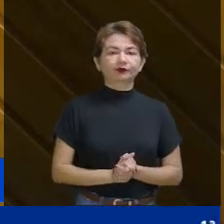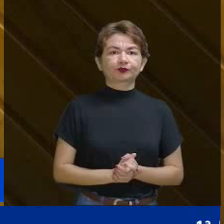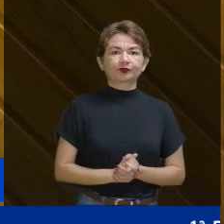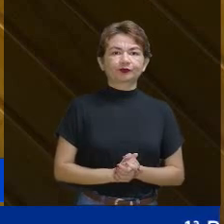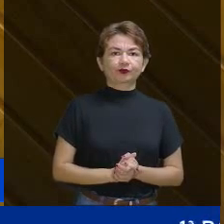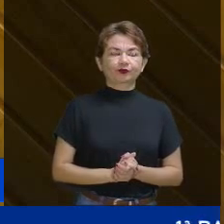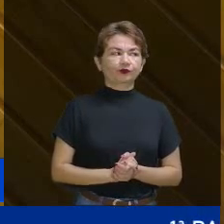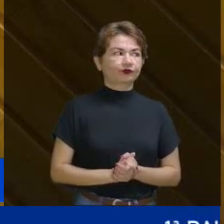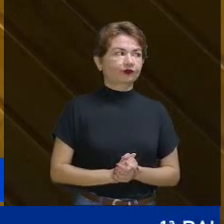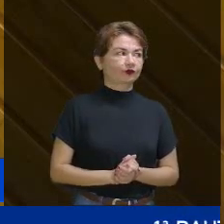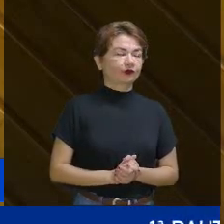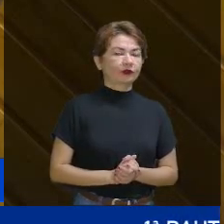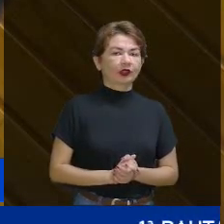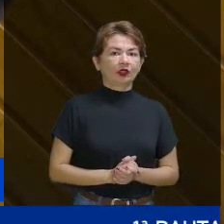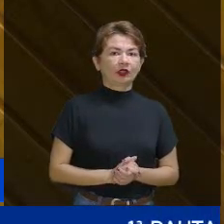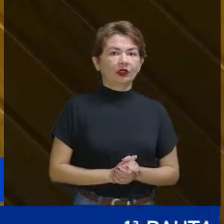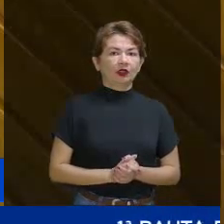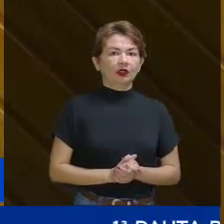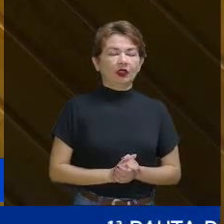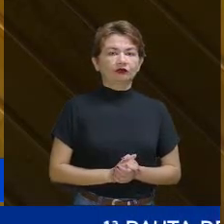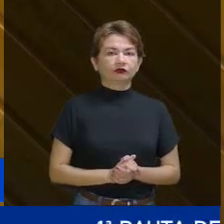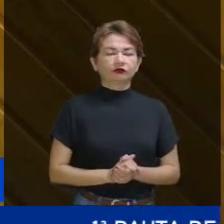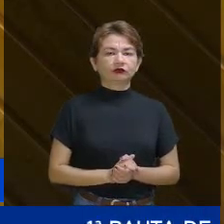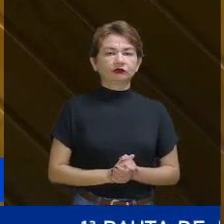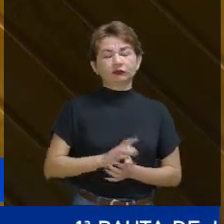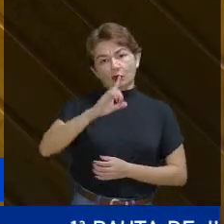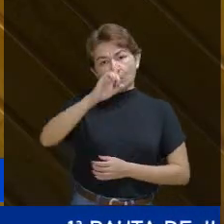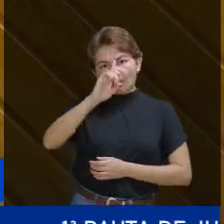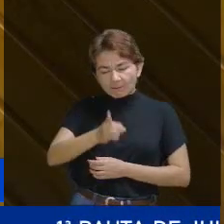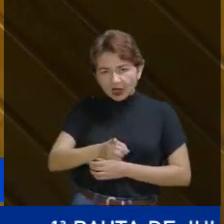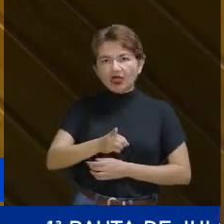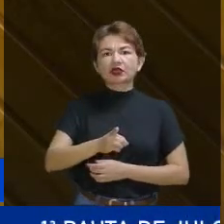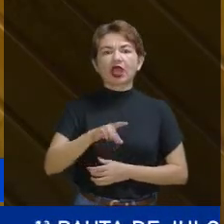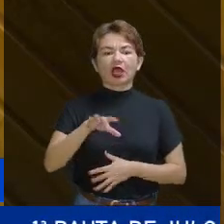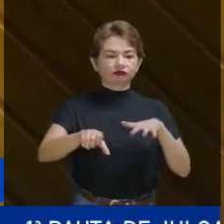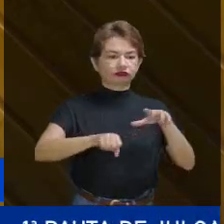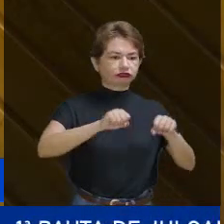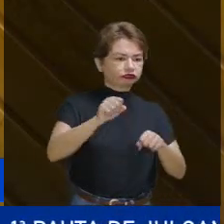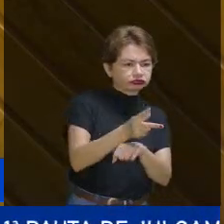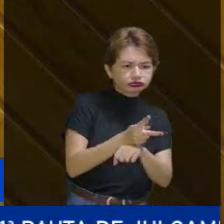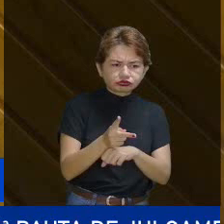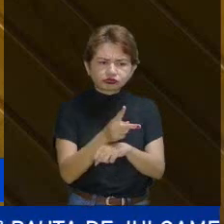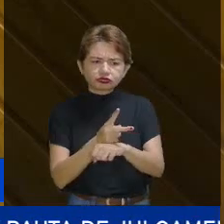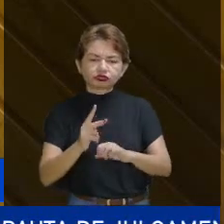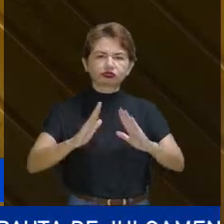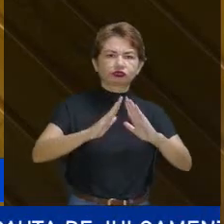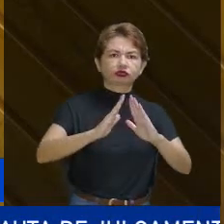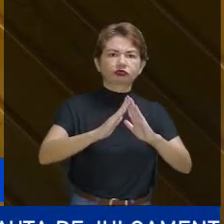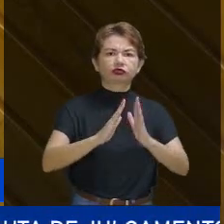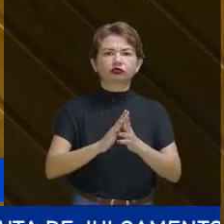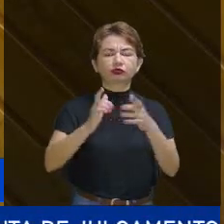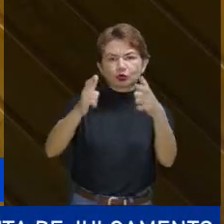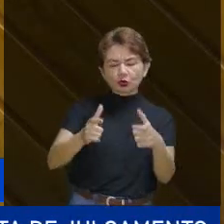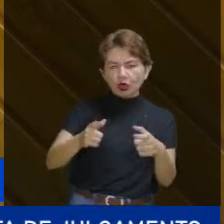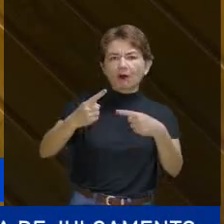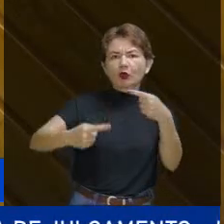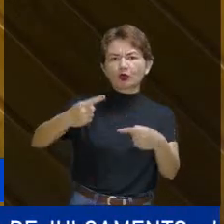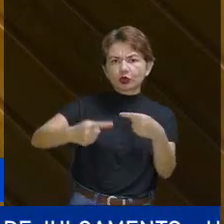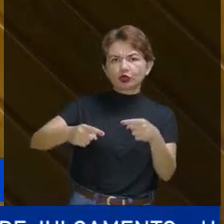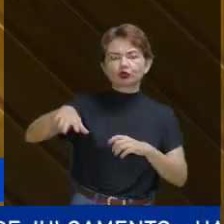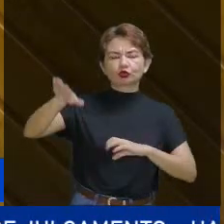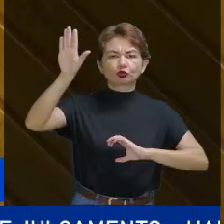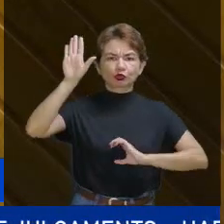quem acabou por conceder a busca e apreensão, e nesse caso a busca e apreensão é do dia